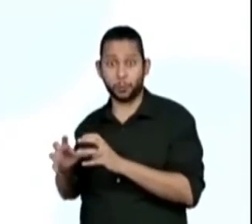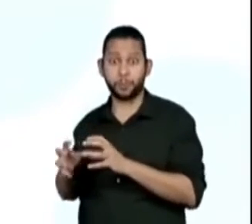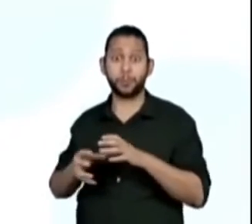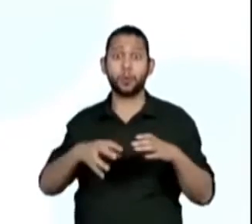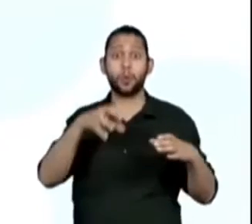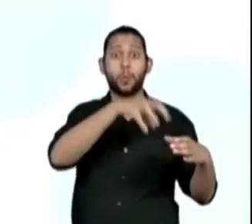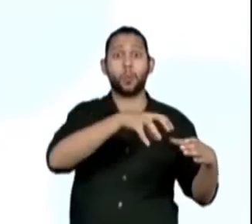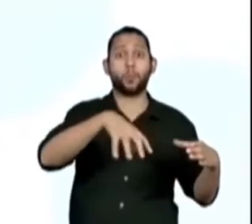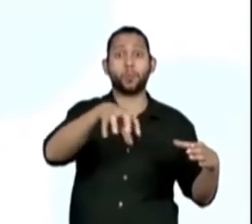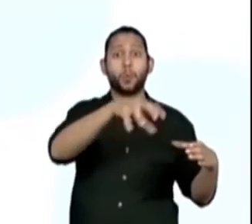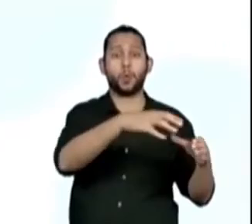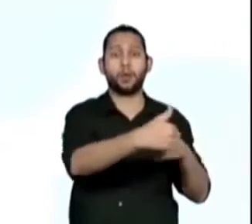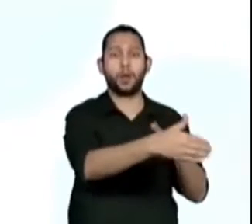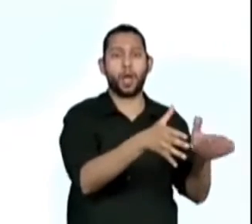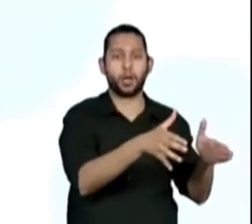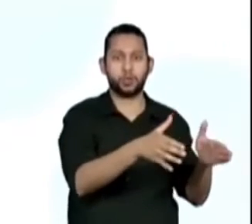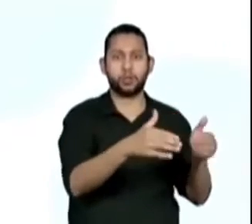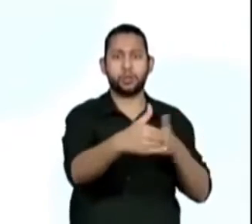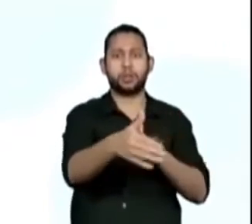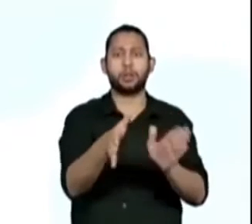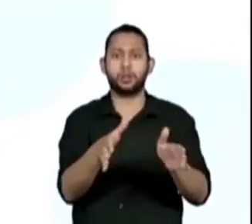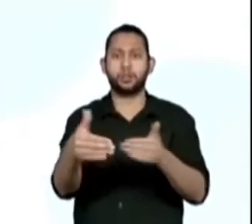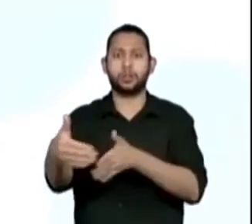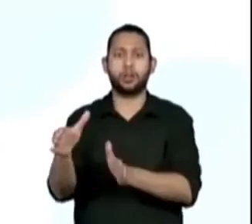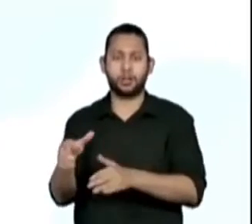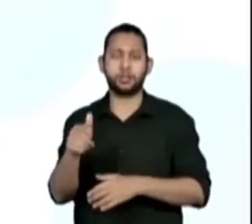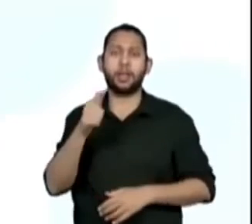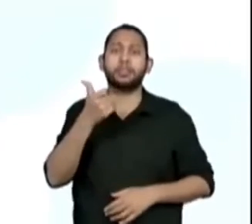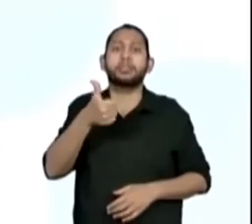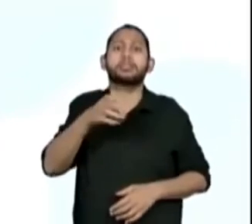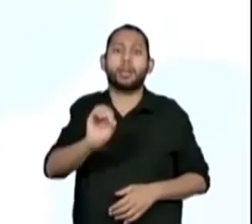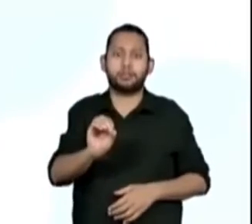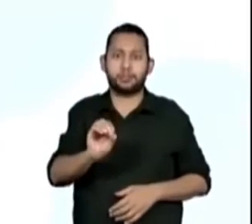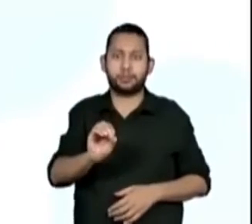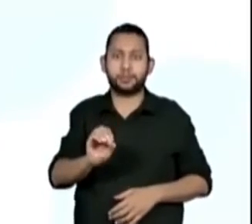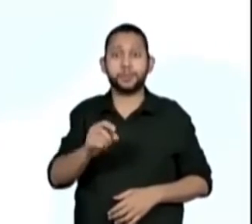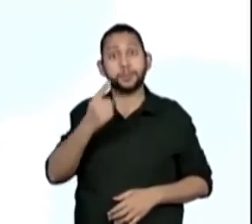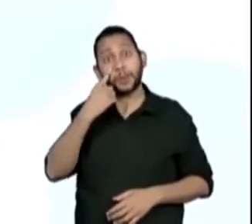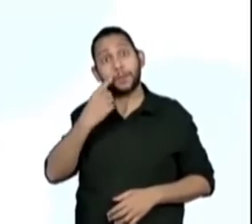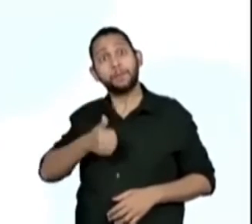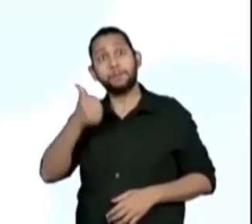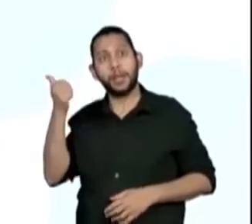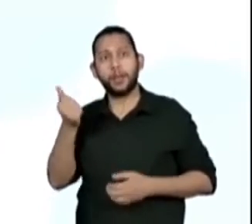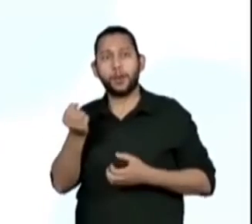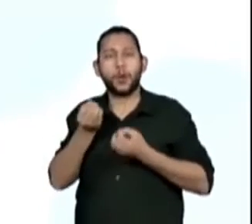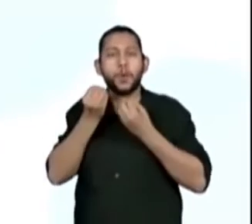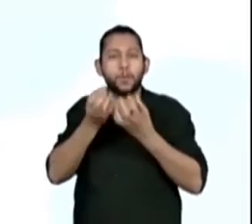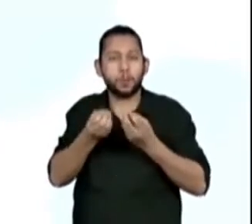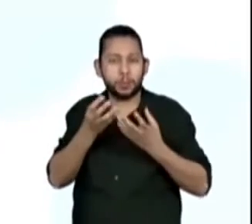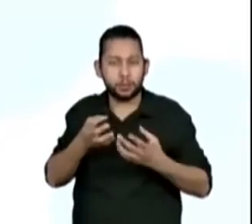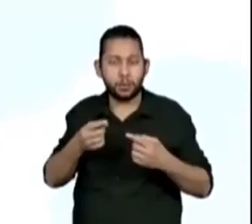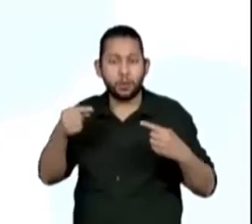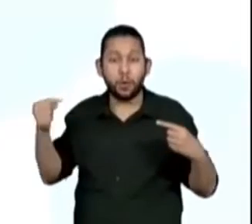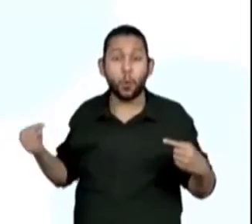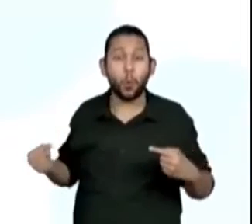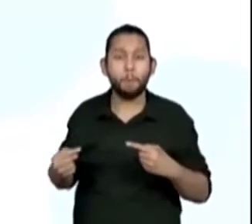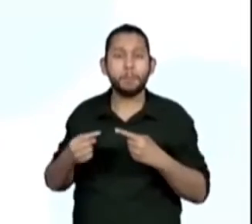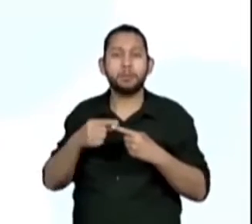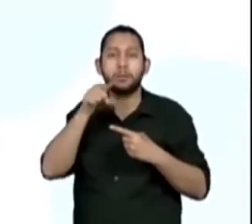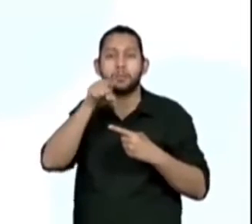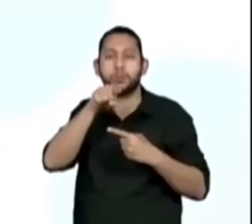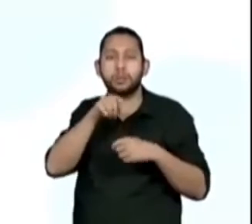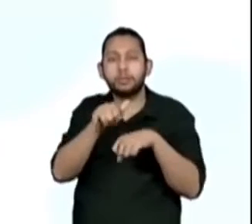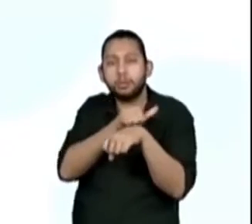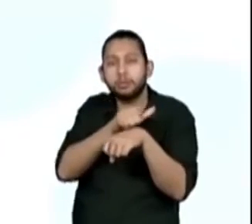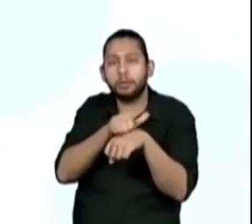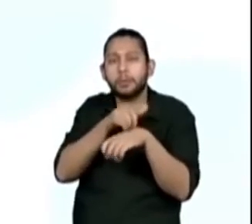10 pequenas caixas. Acrescente informações ao texto e elabore uma pergunta para obter